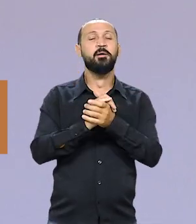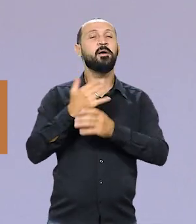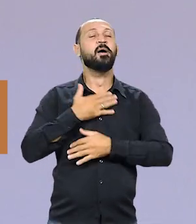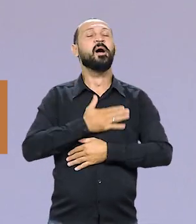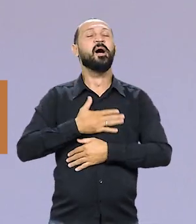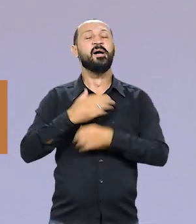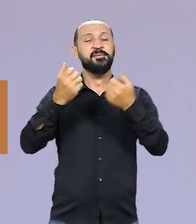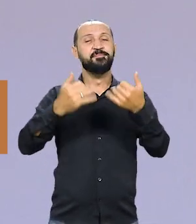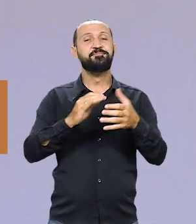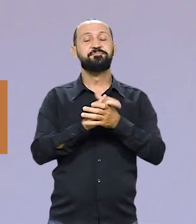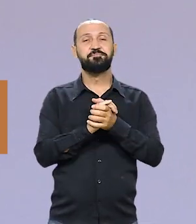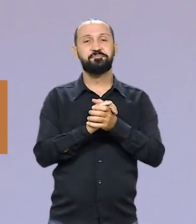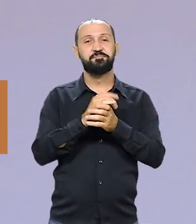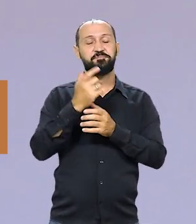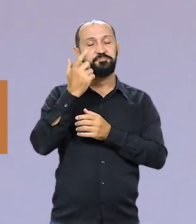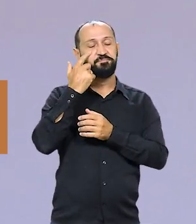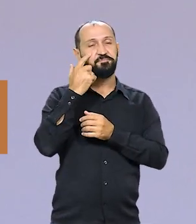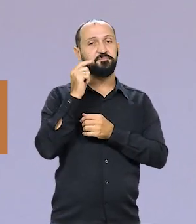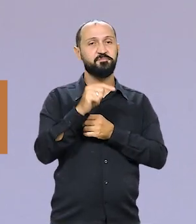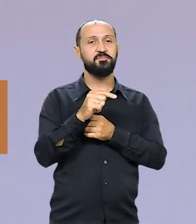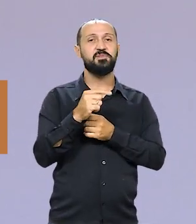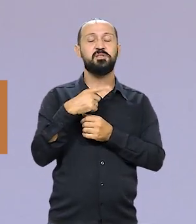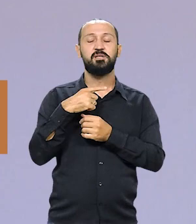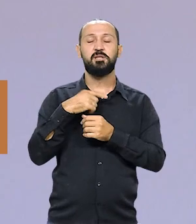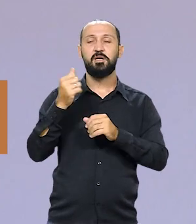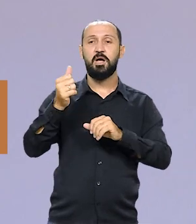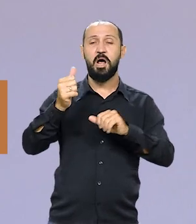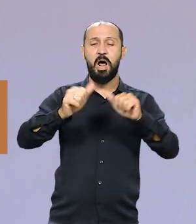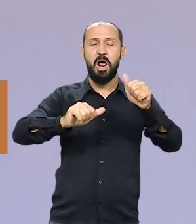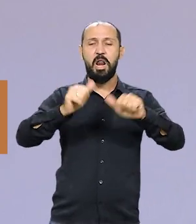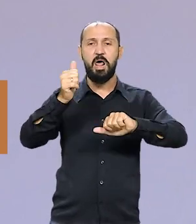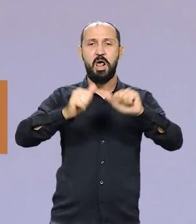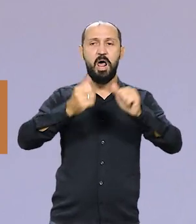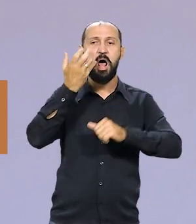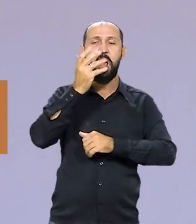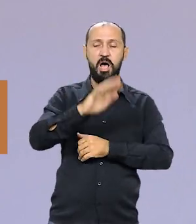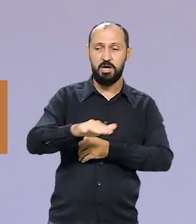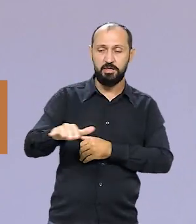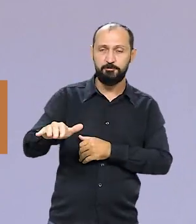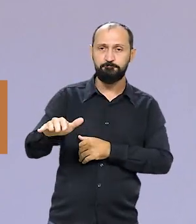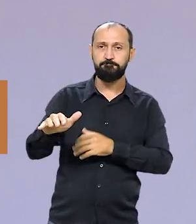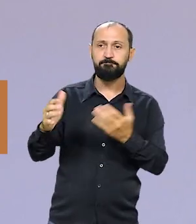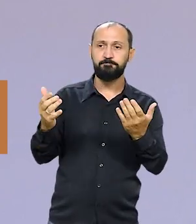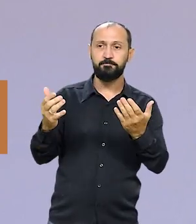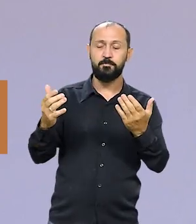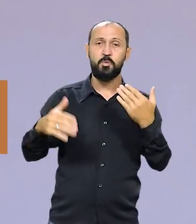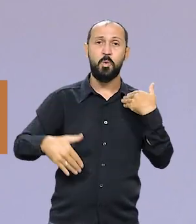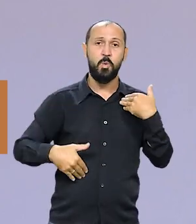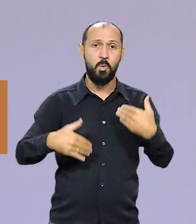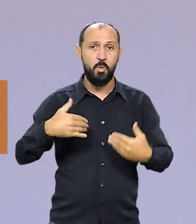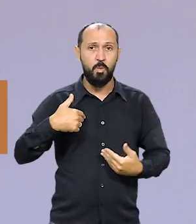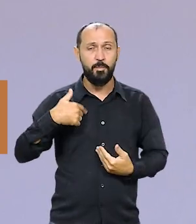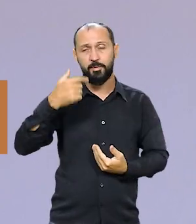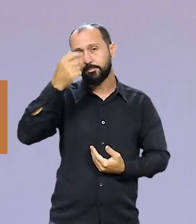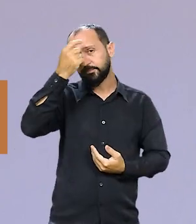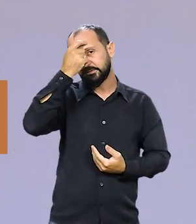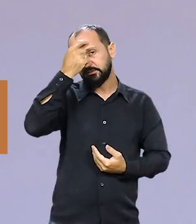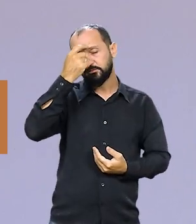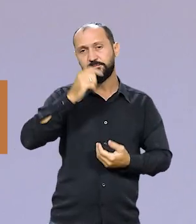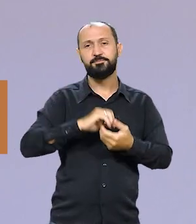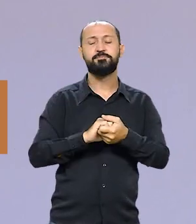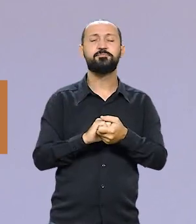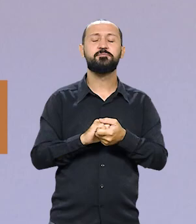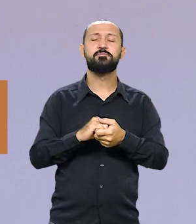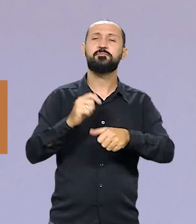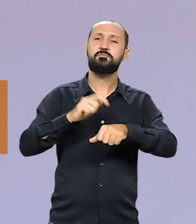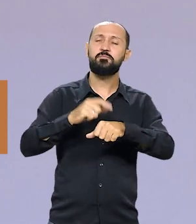colocar o seguinte, como ela analisa a criança num aspecto físico e psicológico, ou seja, quando